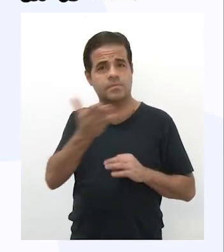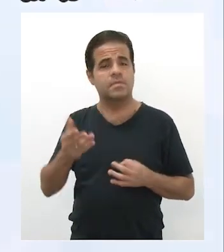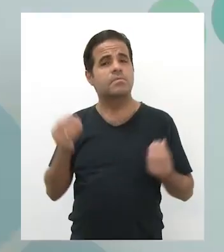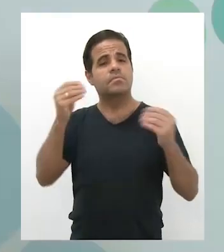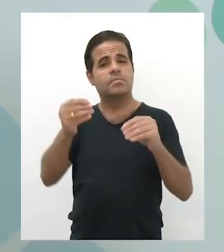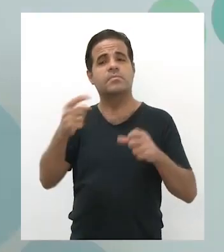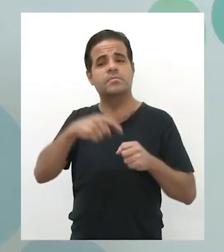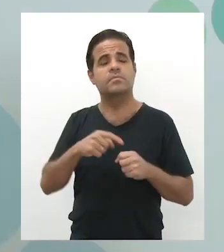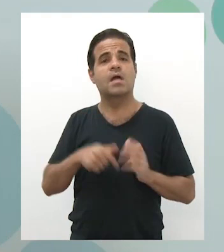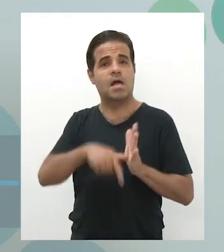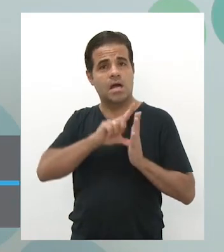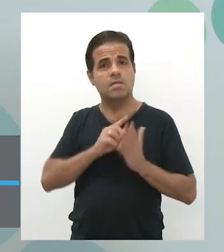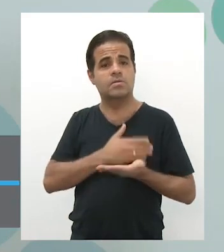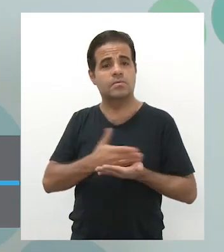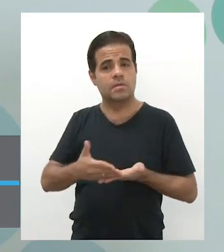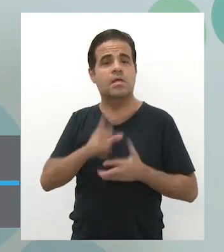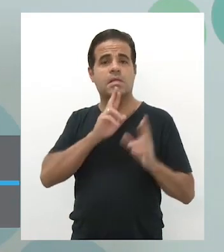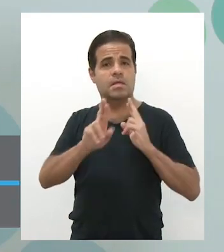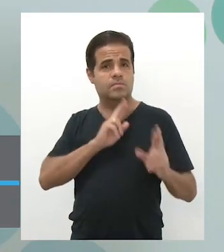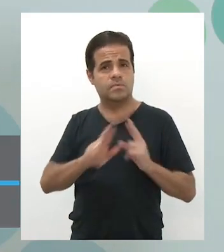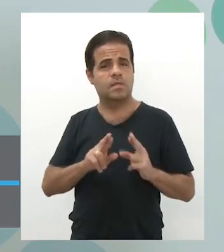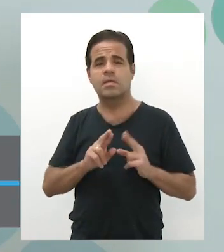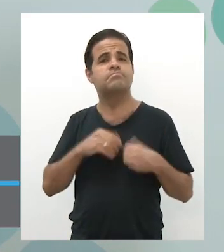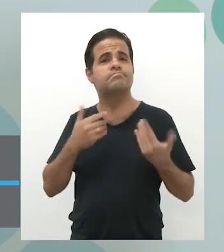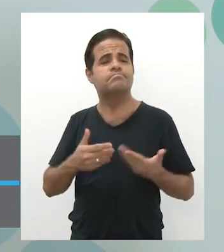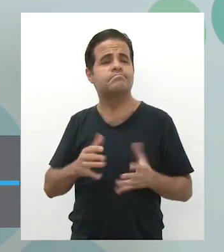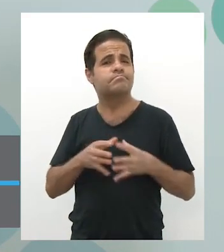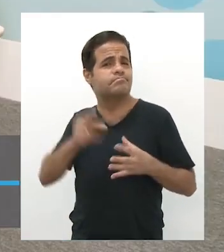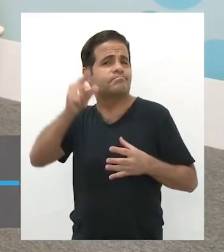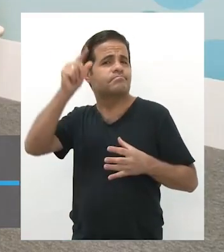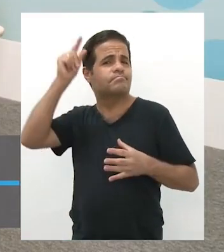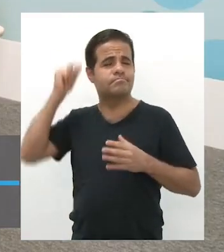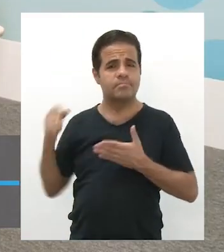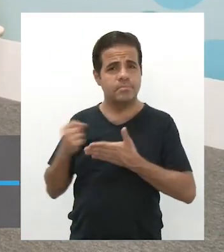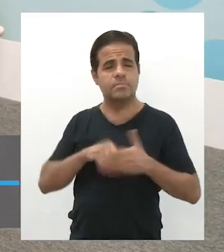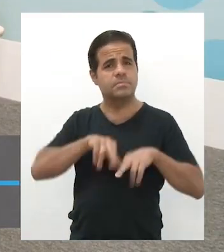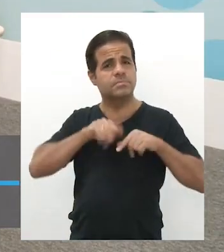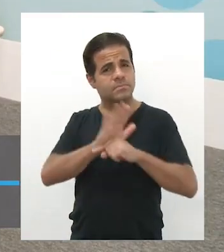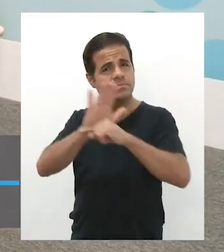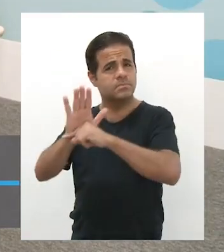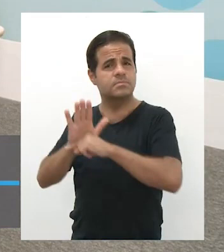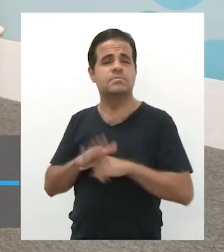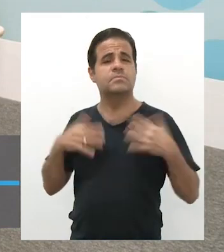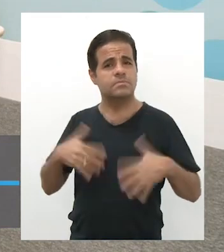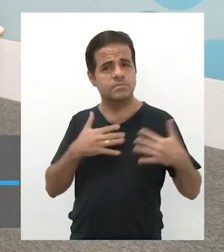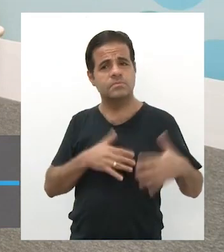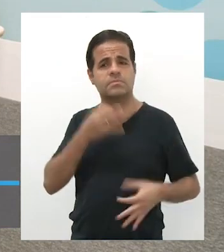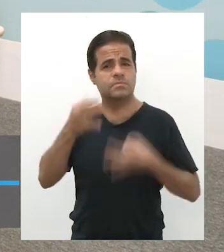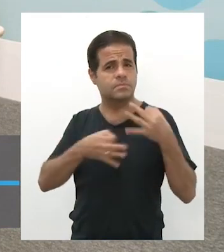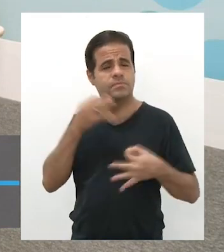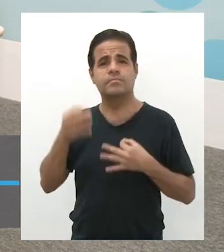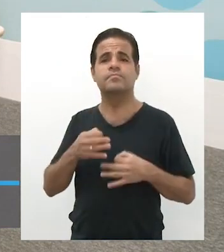mim, por gentileza, antes que eles comecem a responder. A Roma Antiga ela trouxe uma série de contribuições, não é, professora? Exatamente.